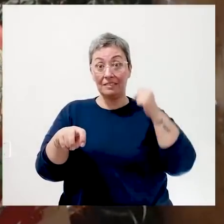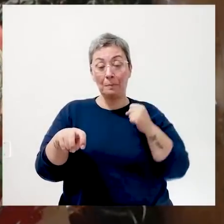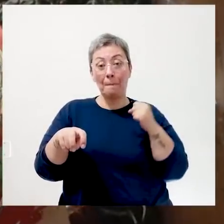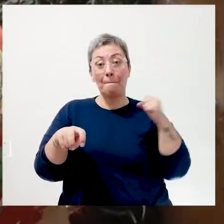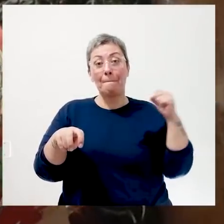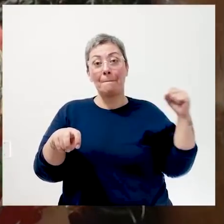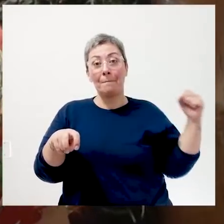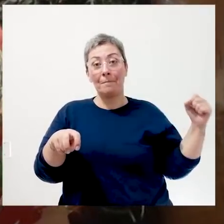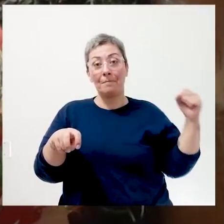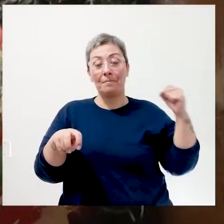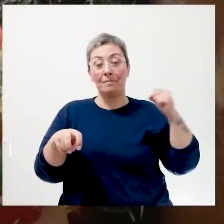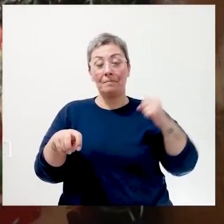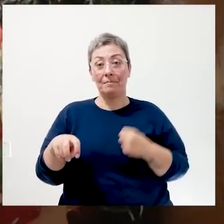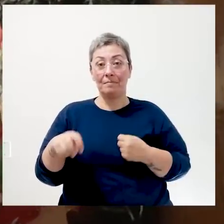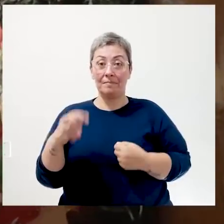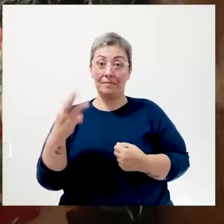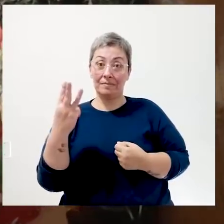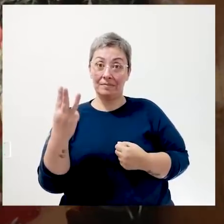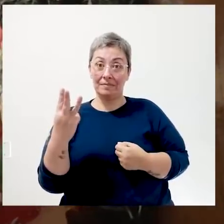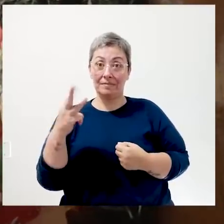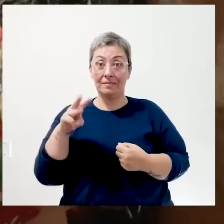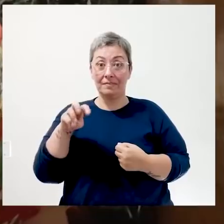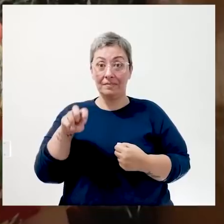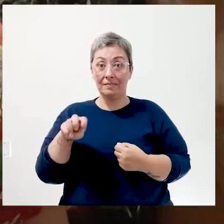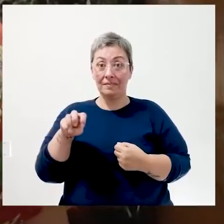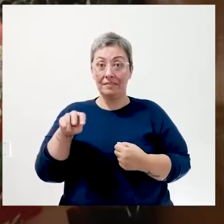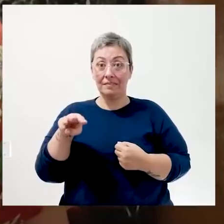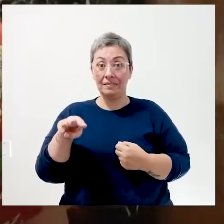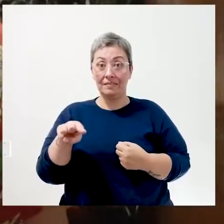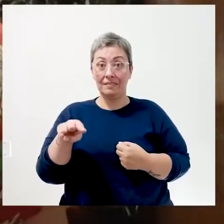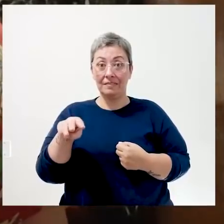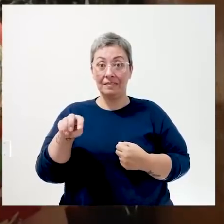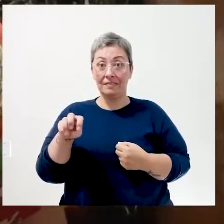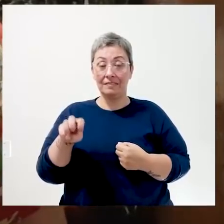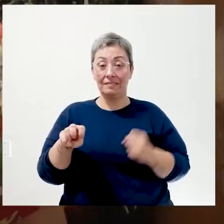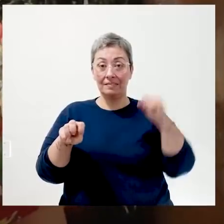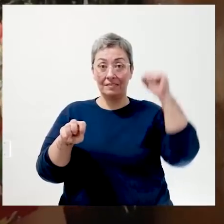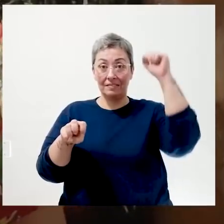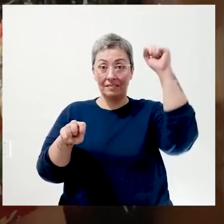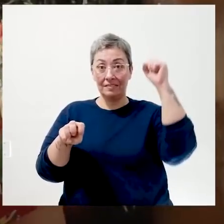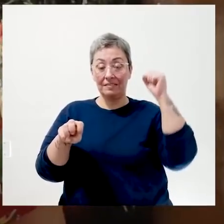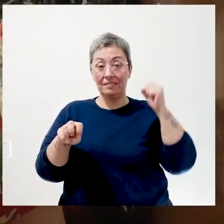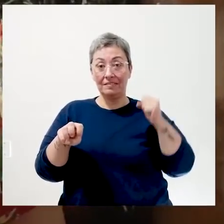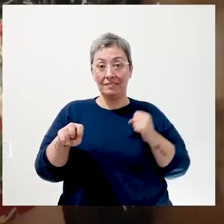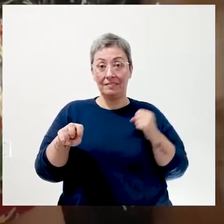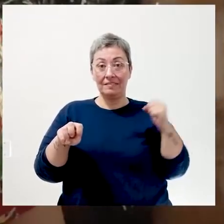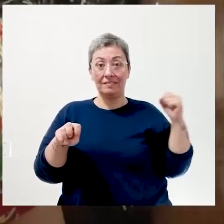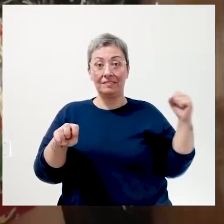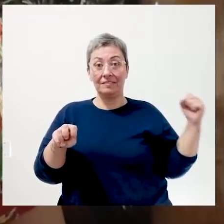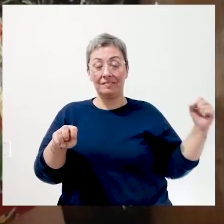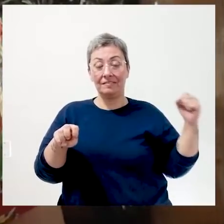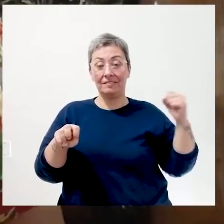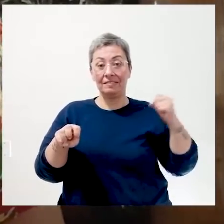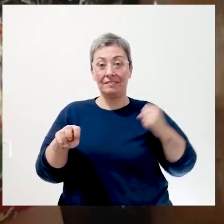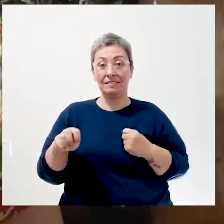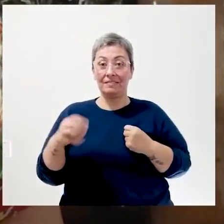minhoquinhas fazendo ginastiquinha, três minhoquinhas